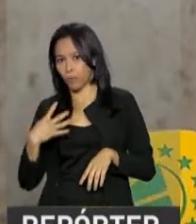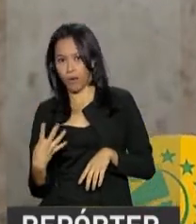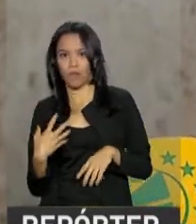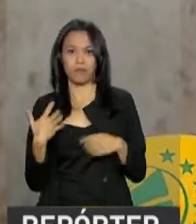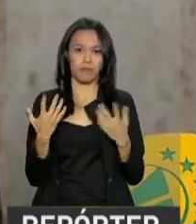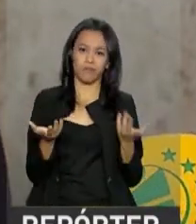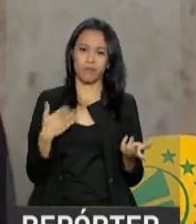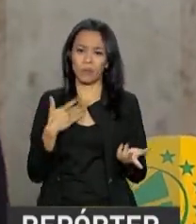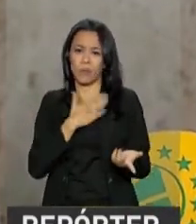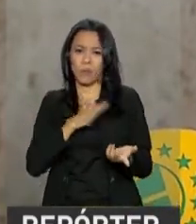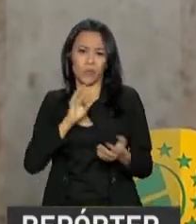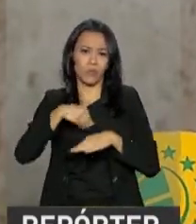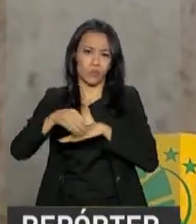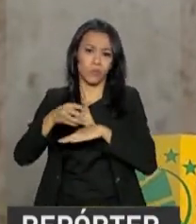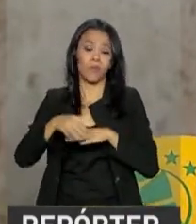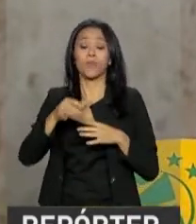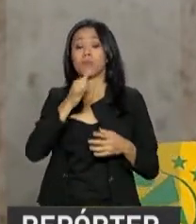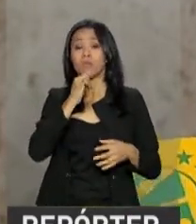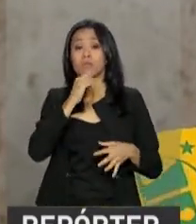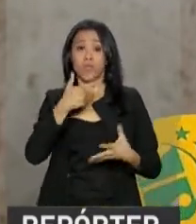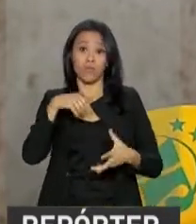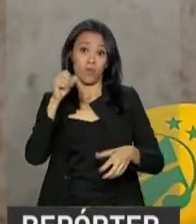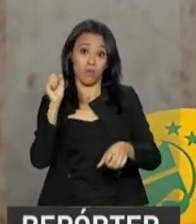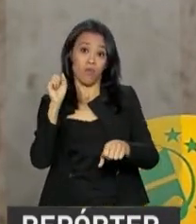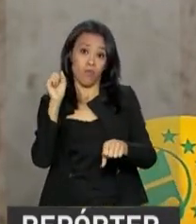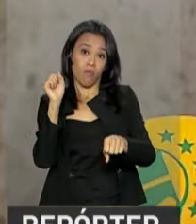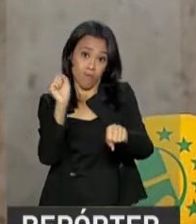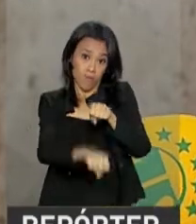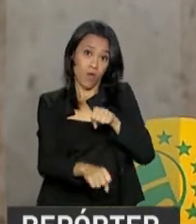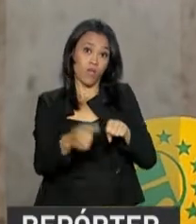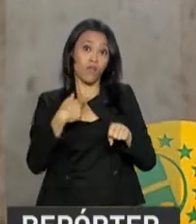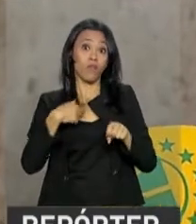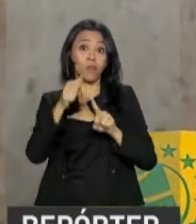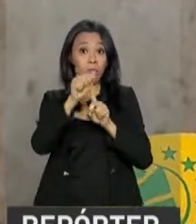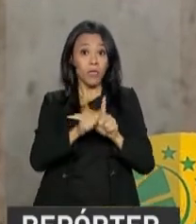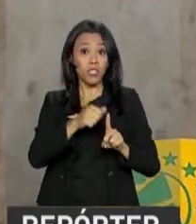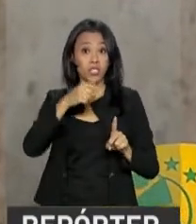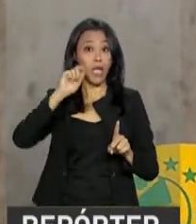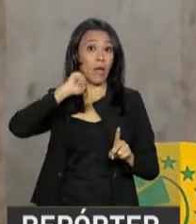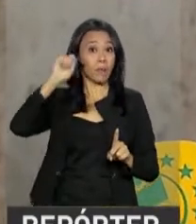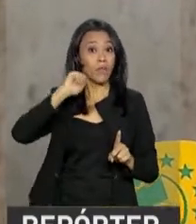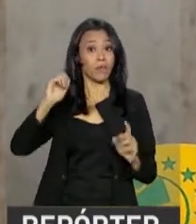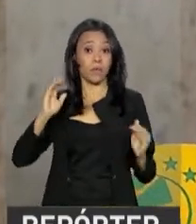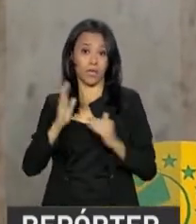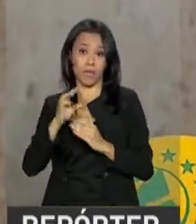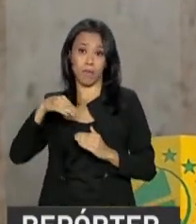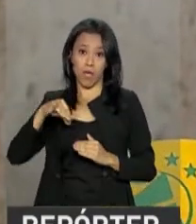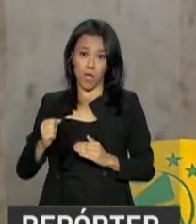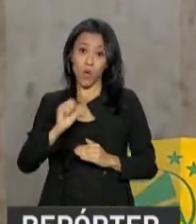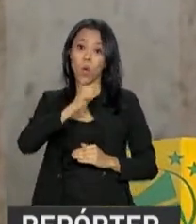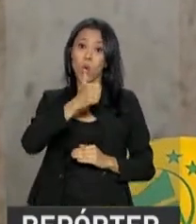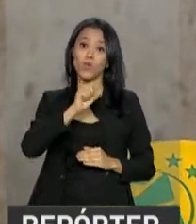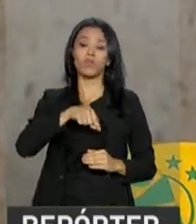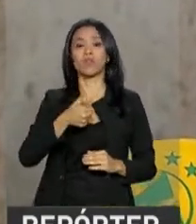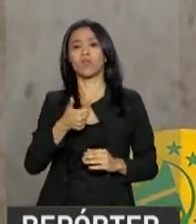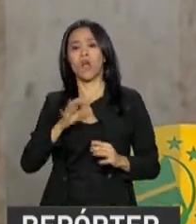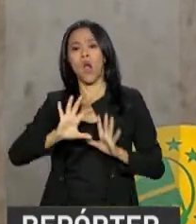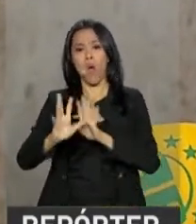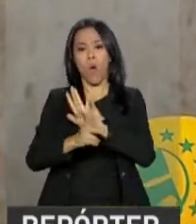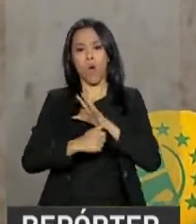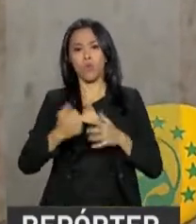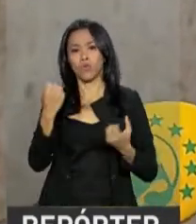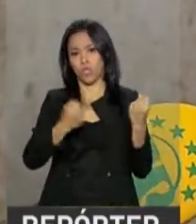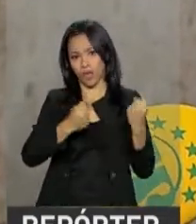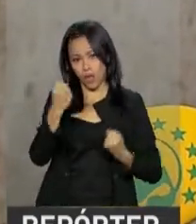como exemplo homicídio doloso houve uma queda e eu tô falando de abril para maio 11 ponto 8 por cento roubo de veículos